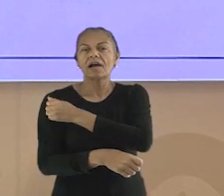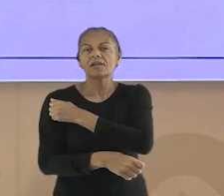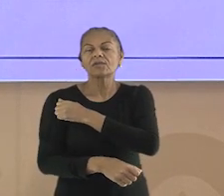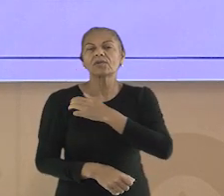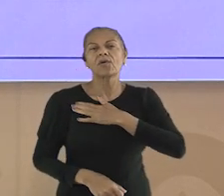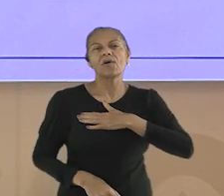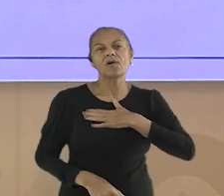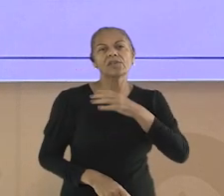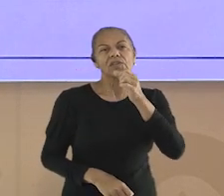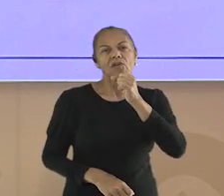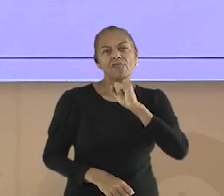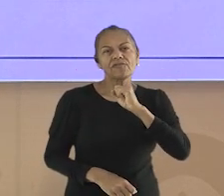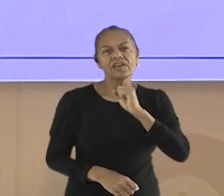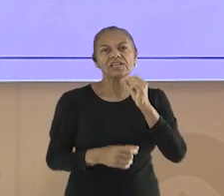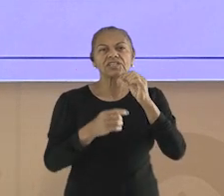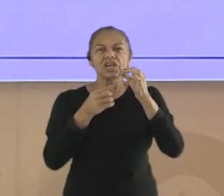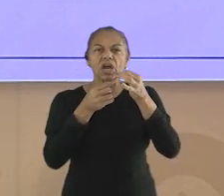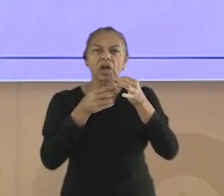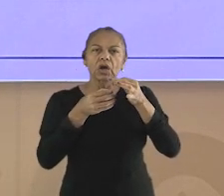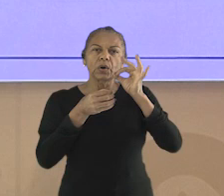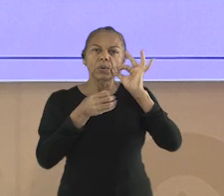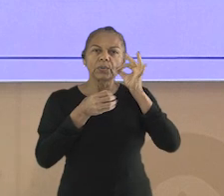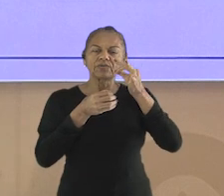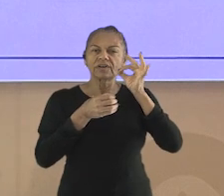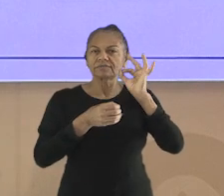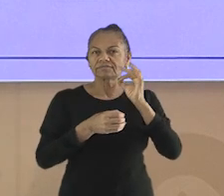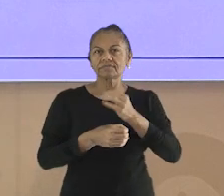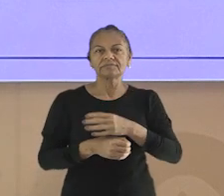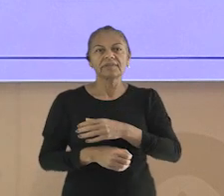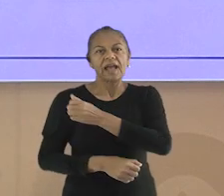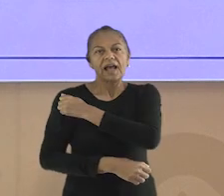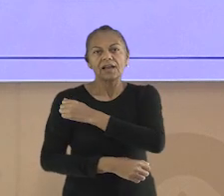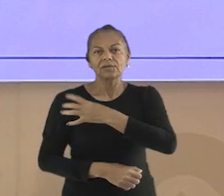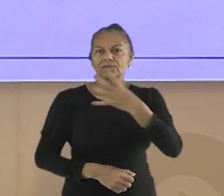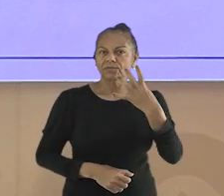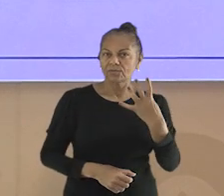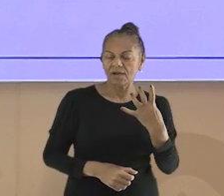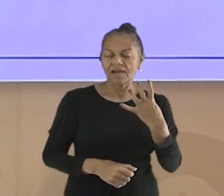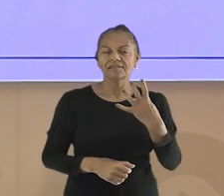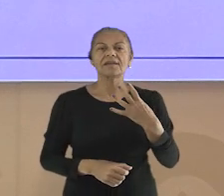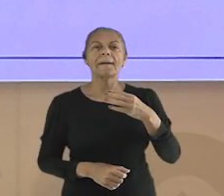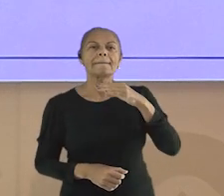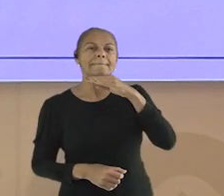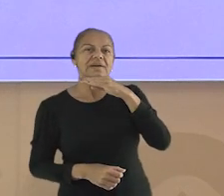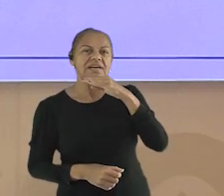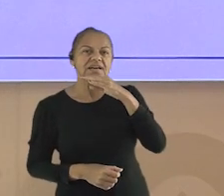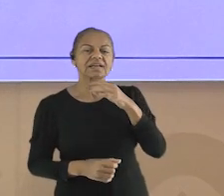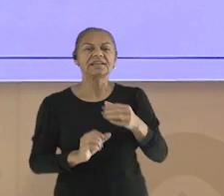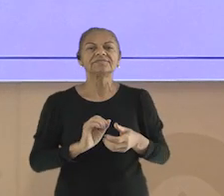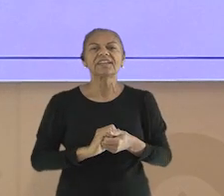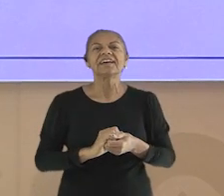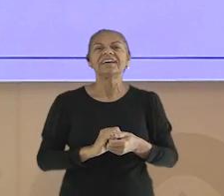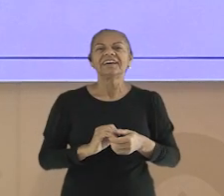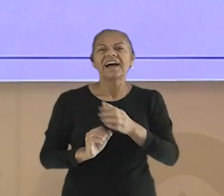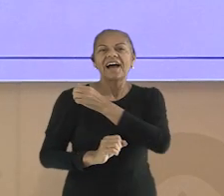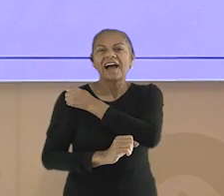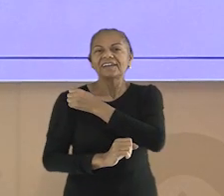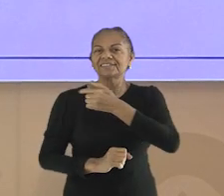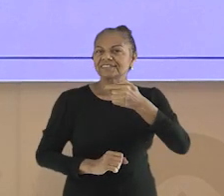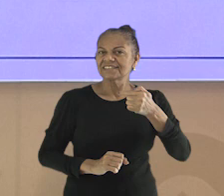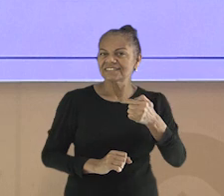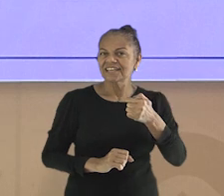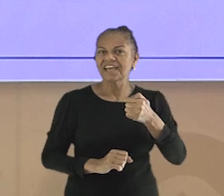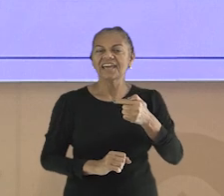uva. 4 alunos disseram que gostam do sabor manga, 7 que gostam do